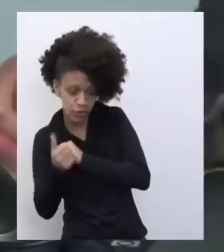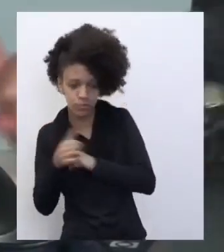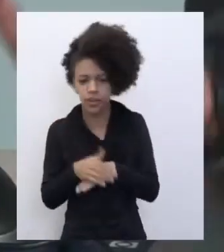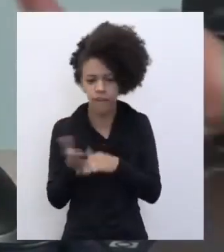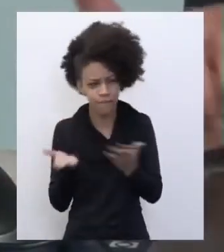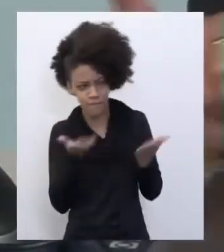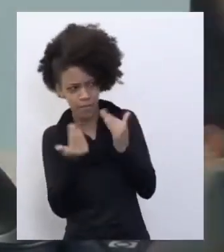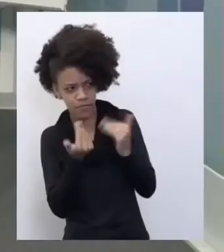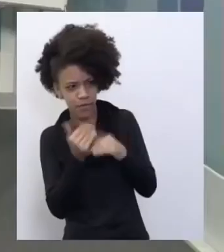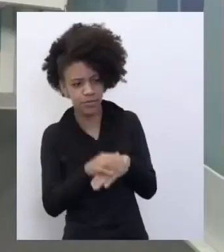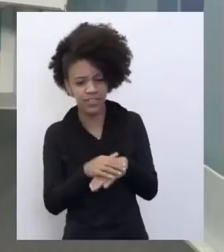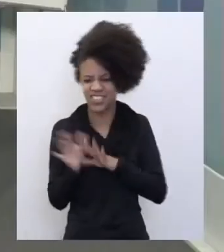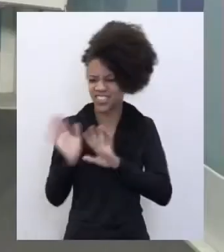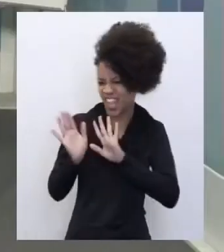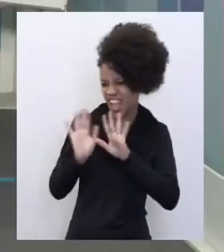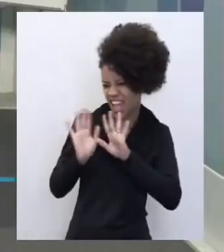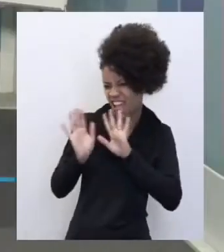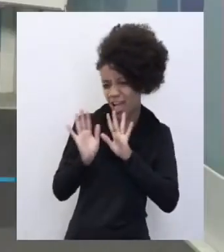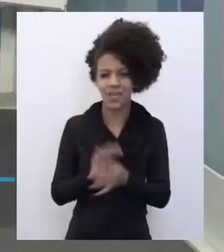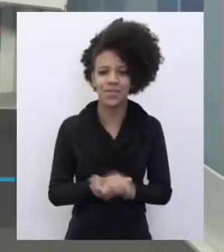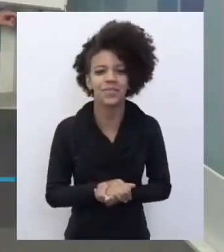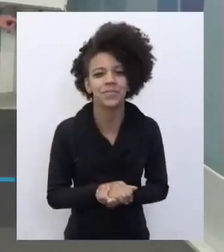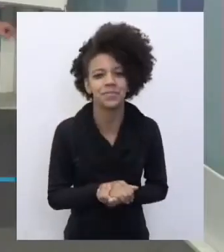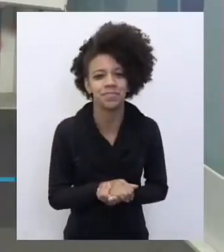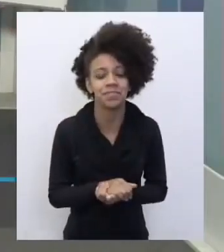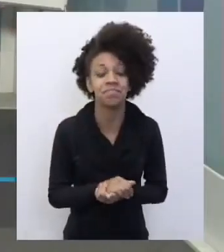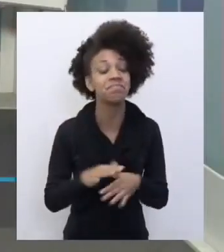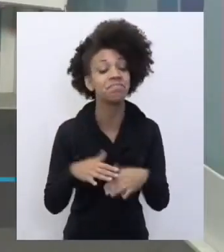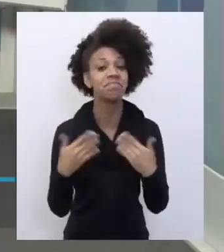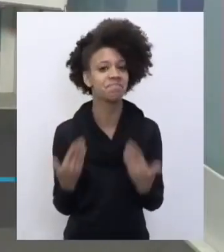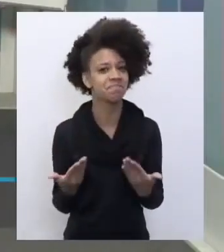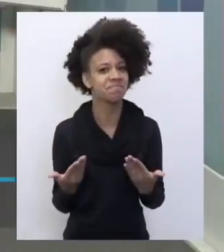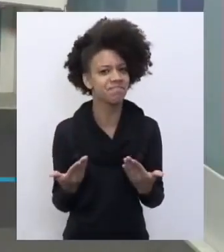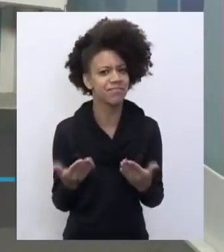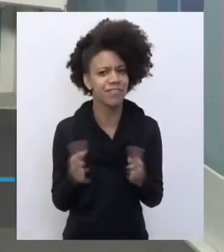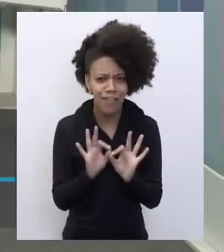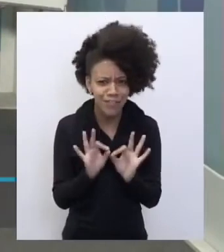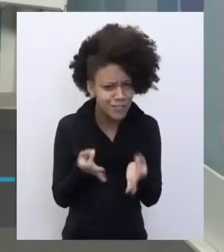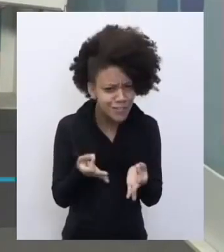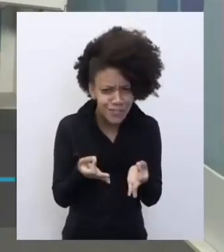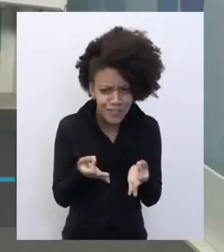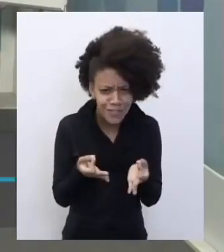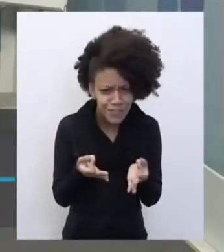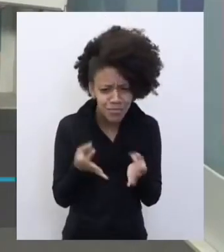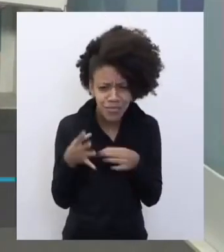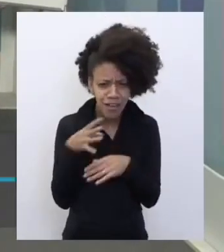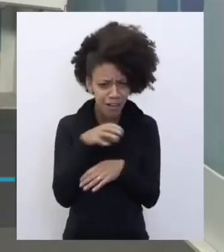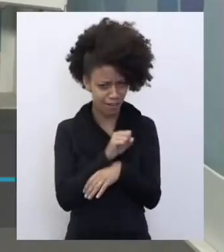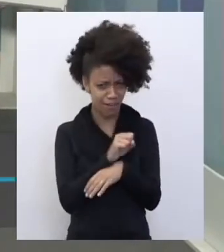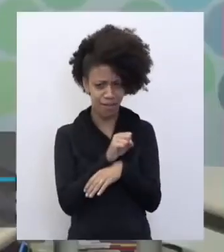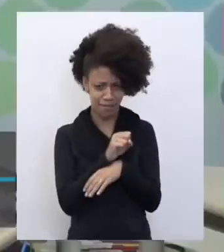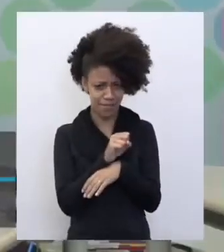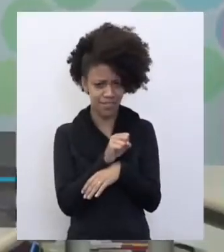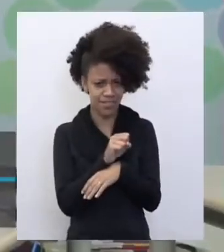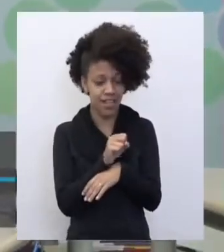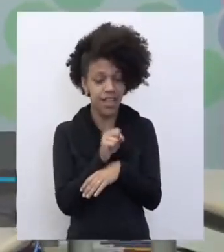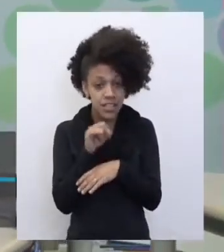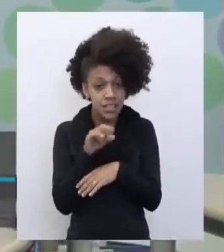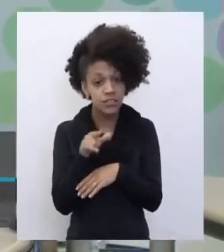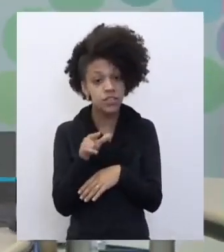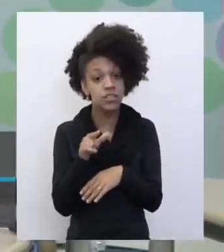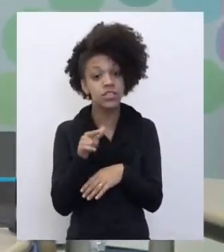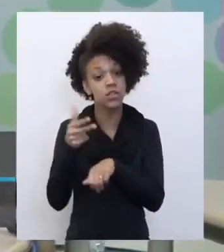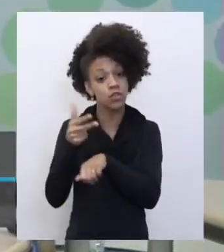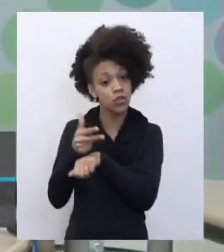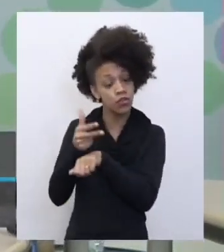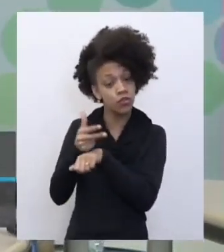Tchau. Tchau. Turma, coisa simples, coisa rápida, tá? Se vocês quiserem gravar